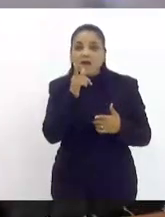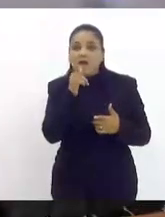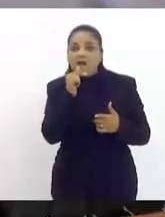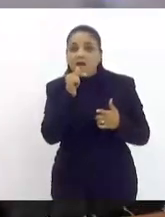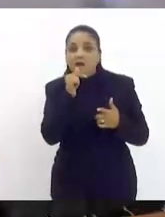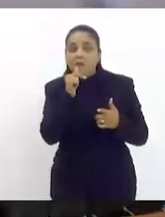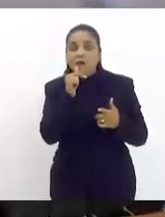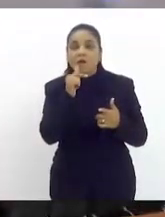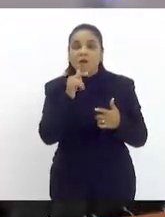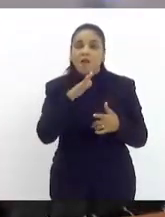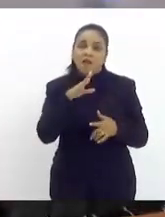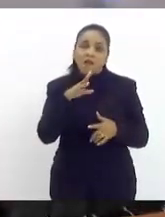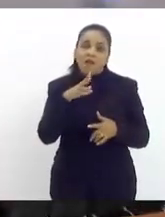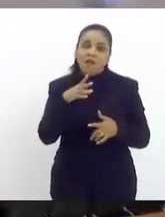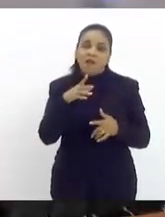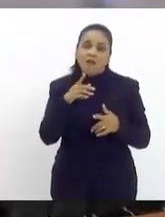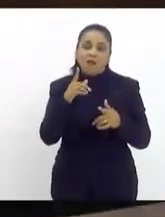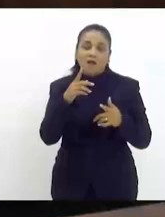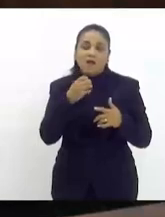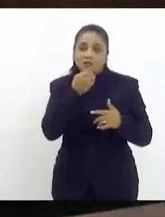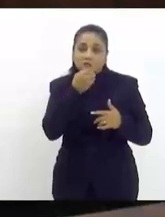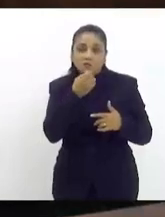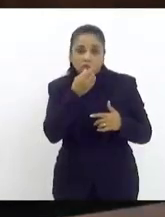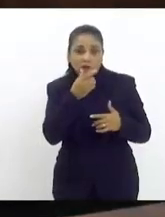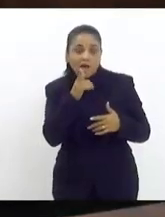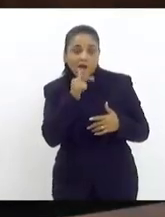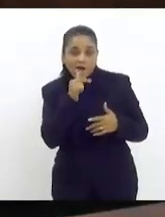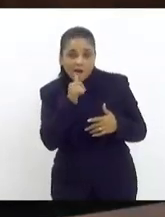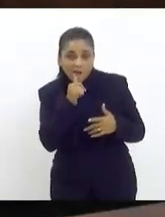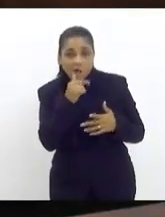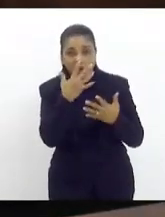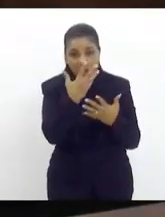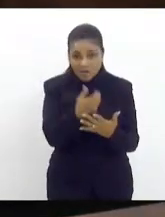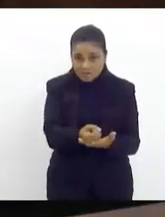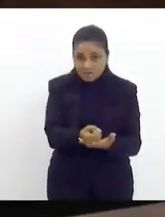a tarifa social. E é isso que nós queremos,